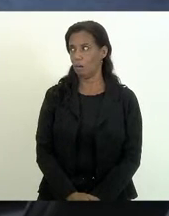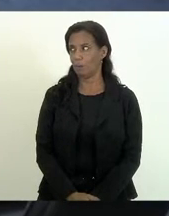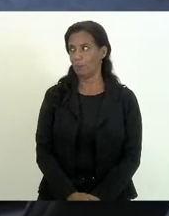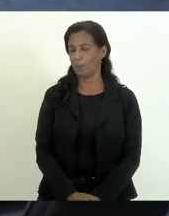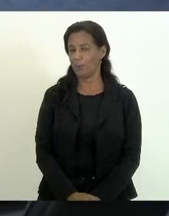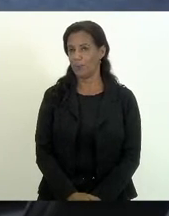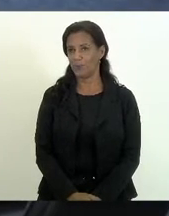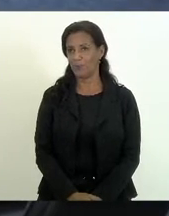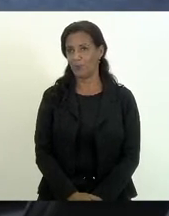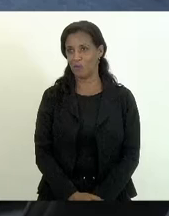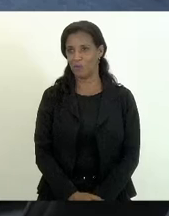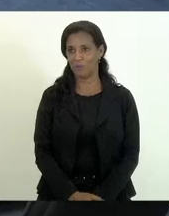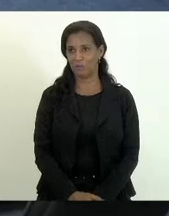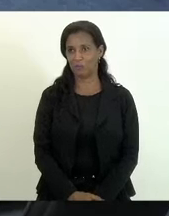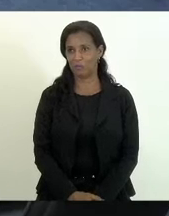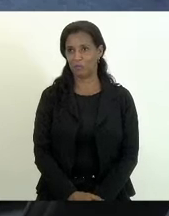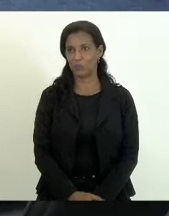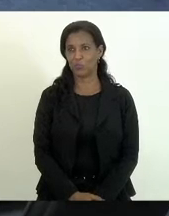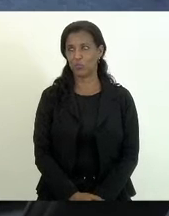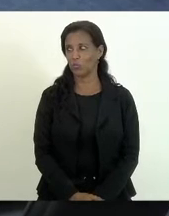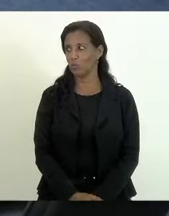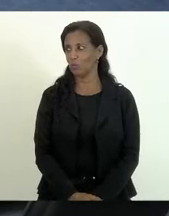E aí